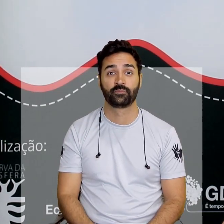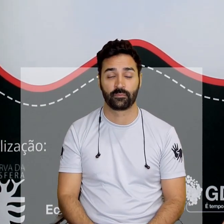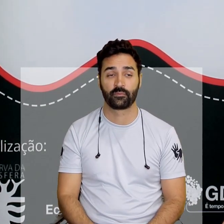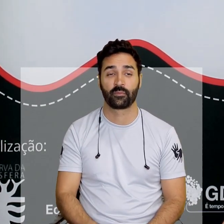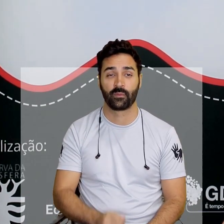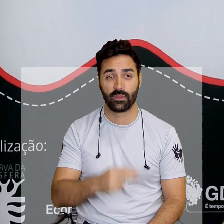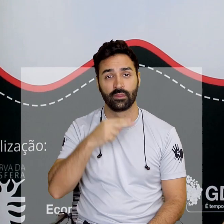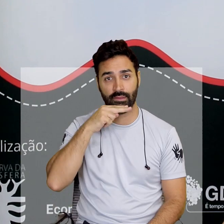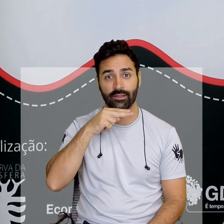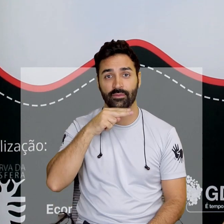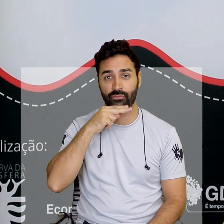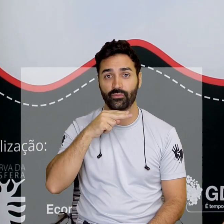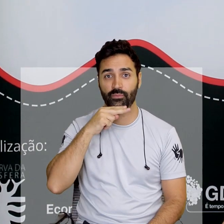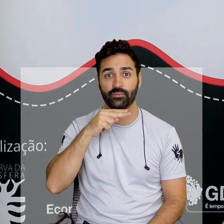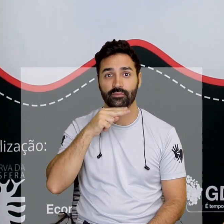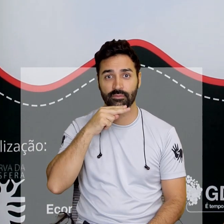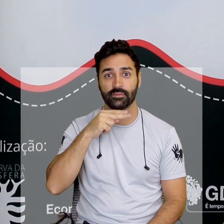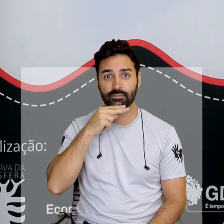Neto.